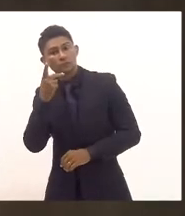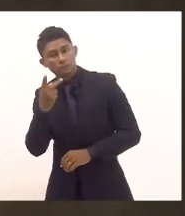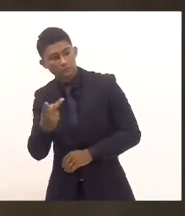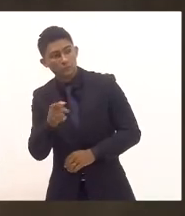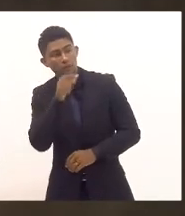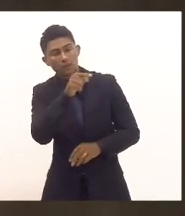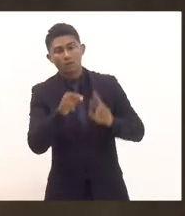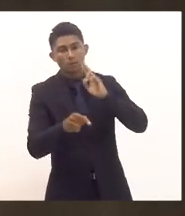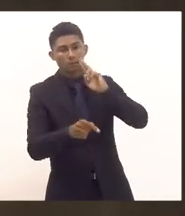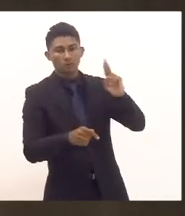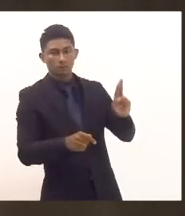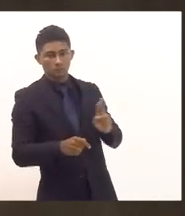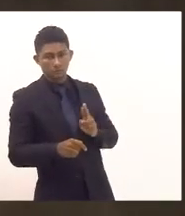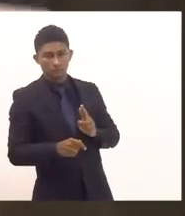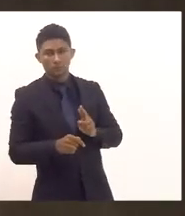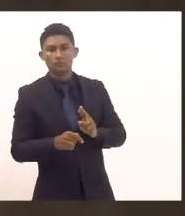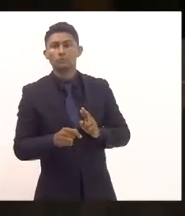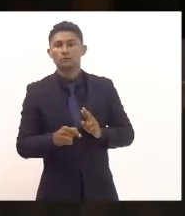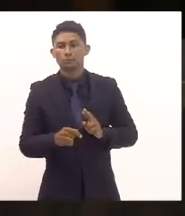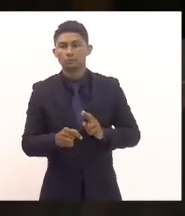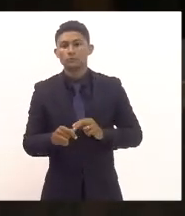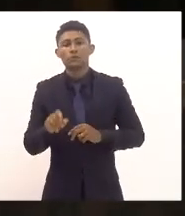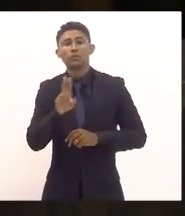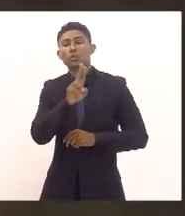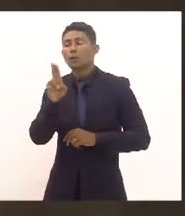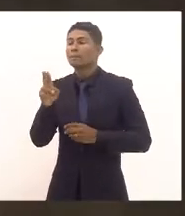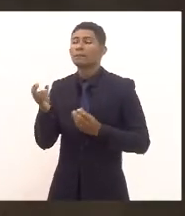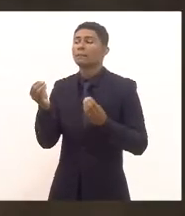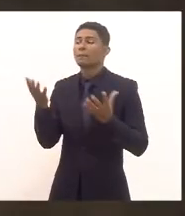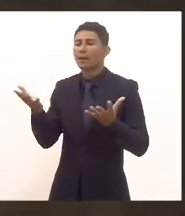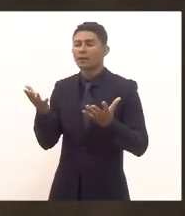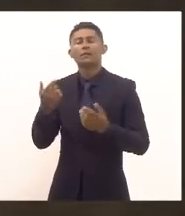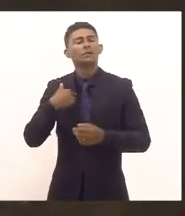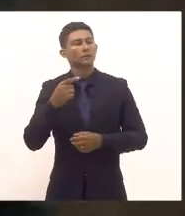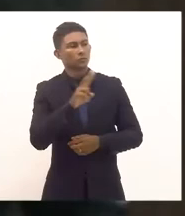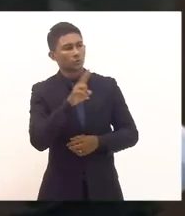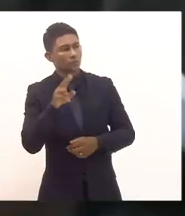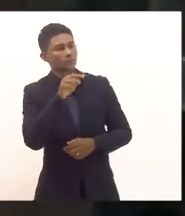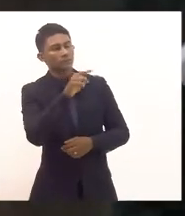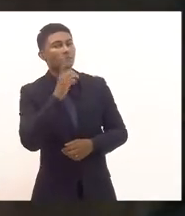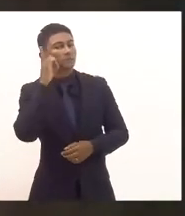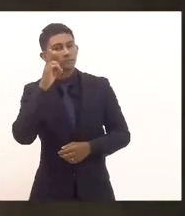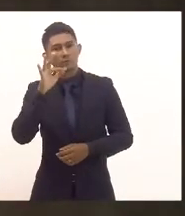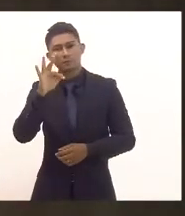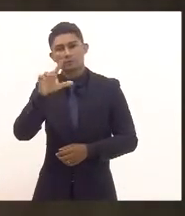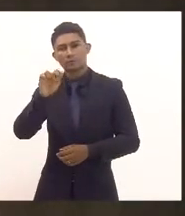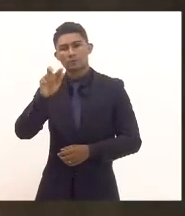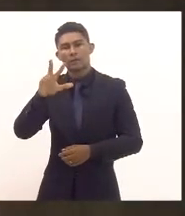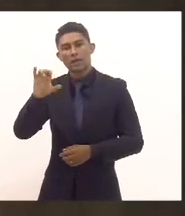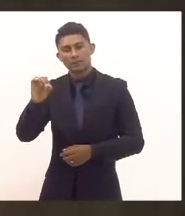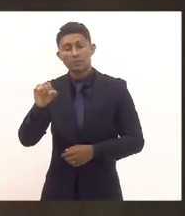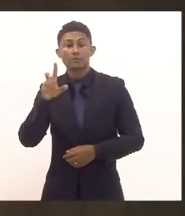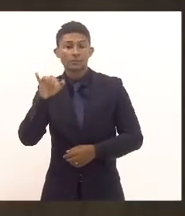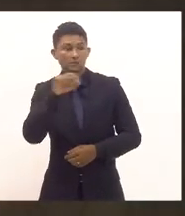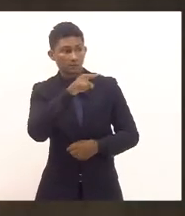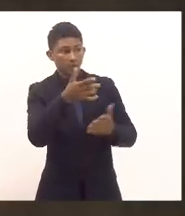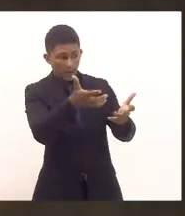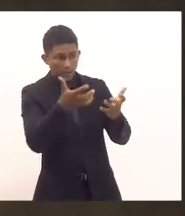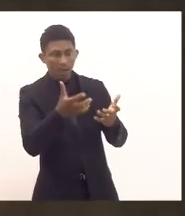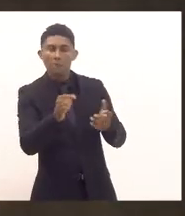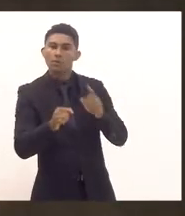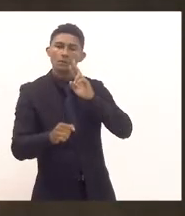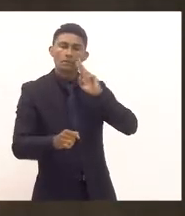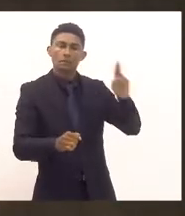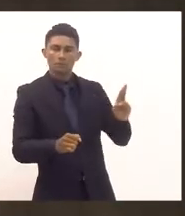resposta regimentalmente citar o nome para que ao nome do deputado Flávio serafini que ele querendo regimentalmente